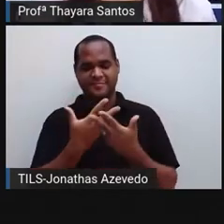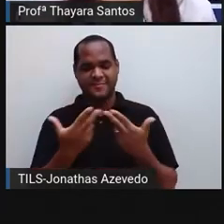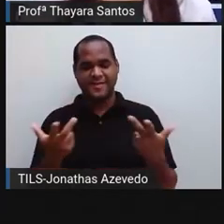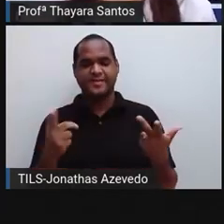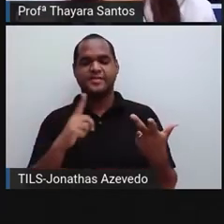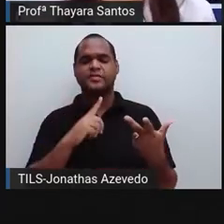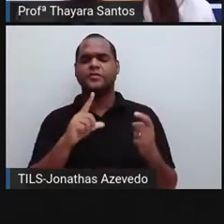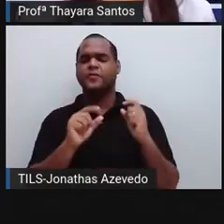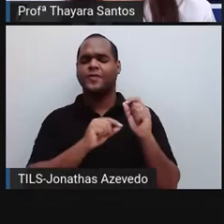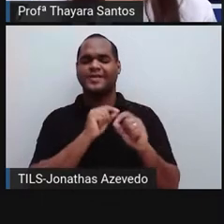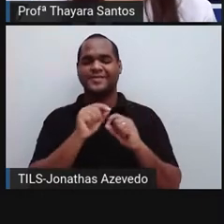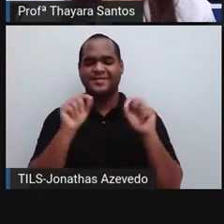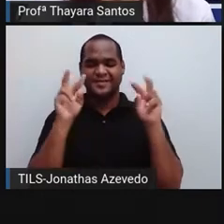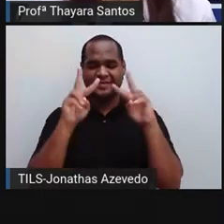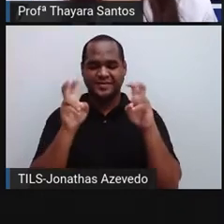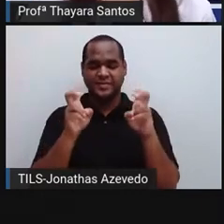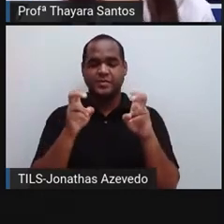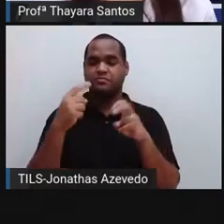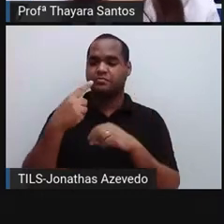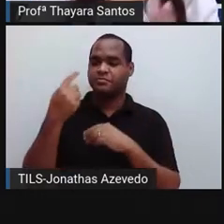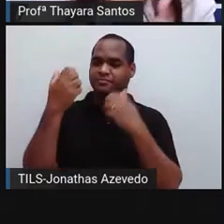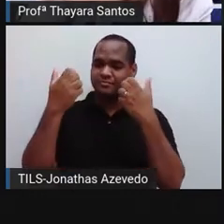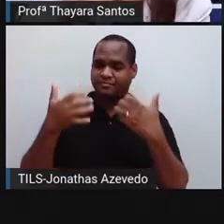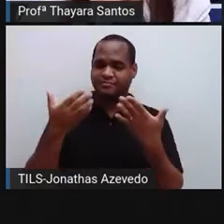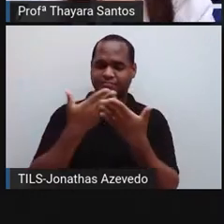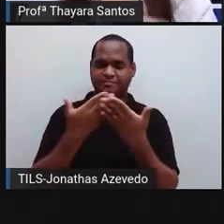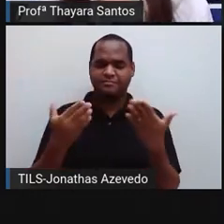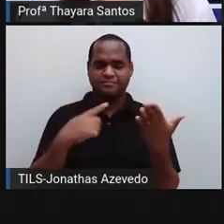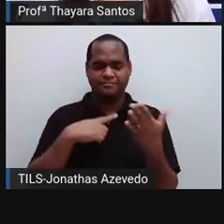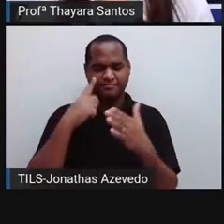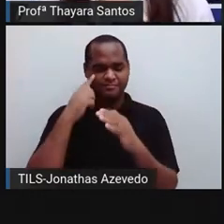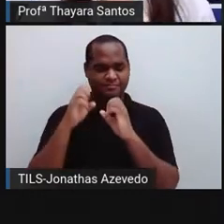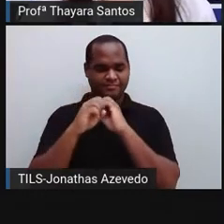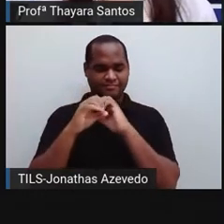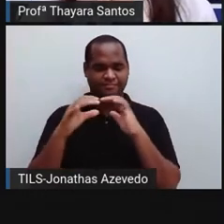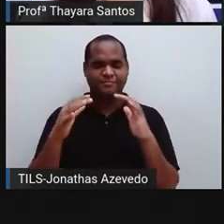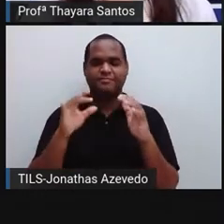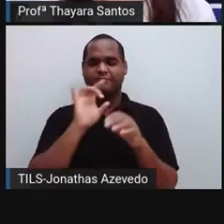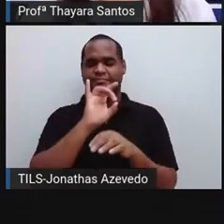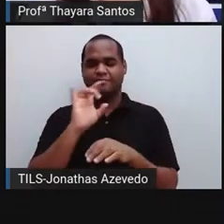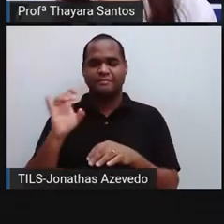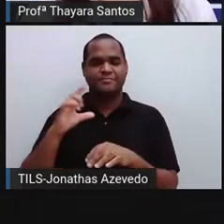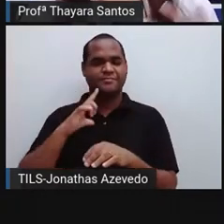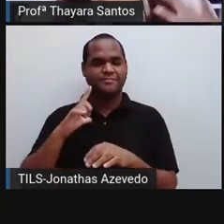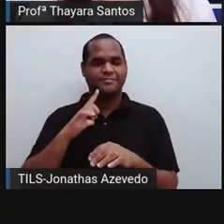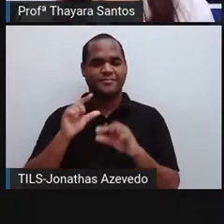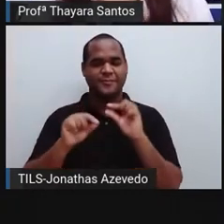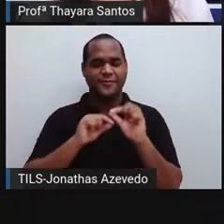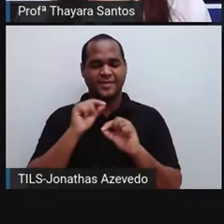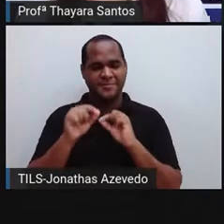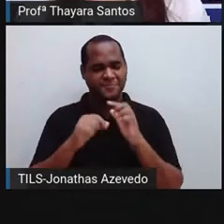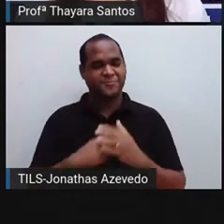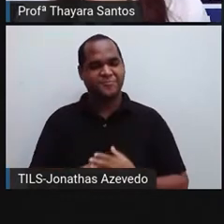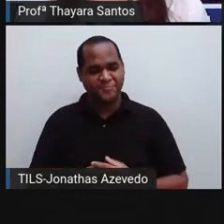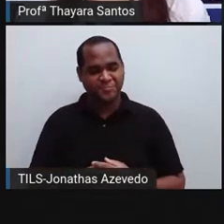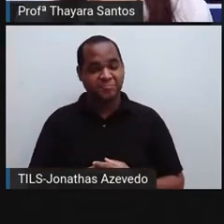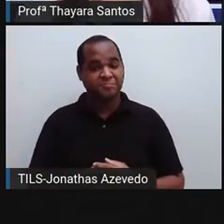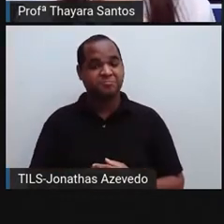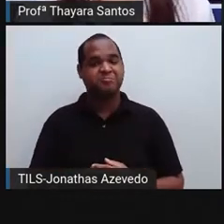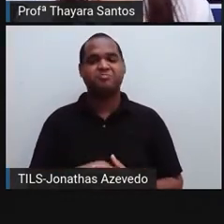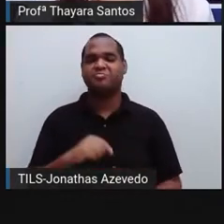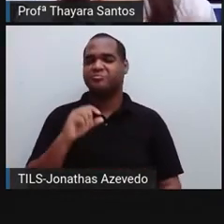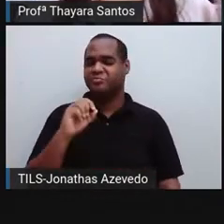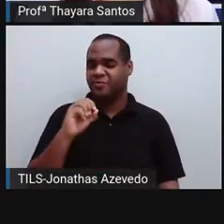da aula, porque viram lá no primeiro slide. Mas vamos descobrir todo mundo junto agora. Então, o tema da nossa aula de hoje